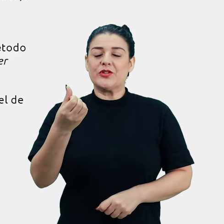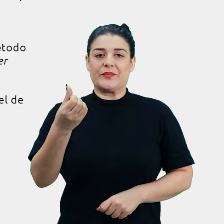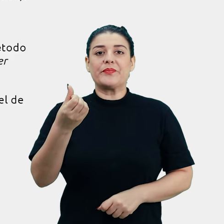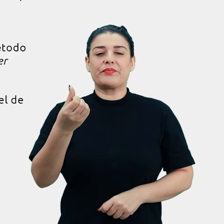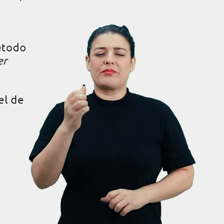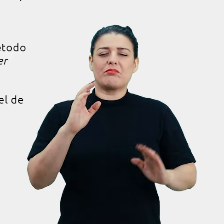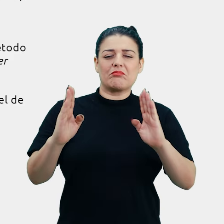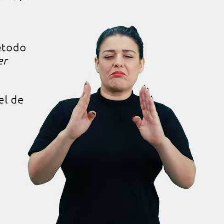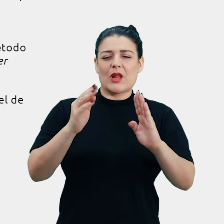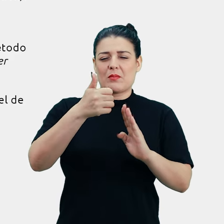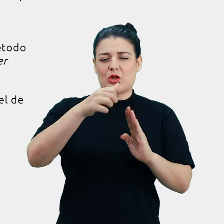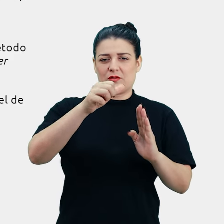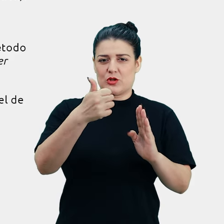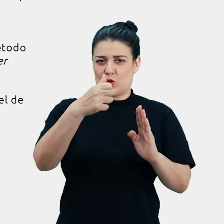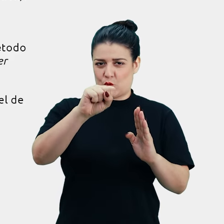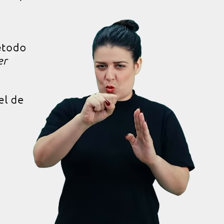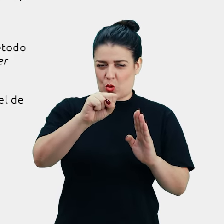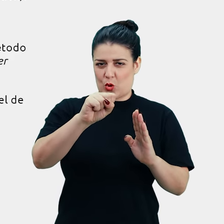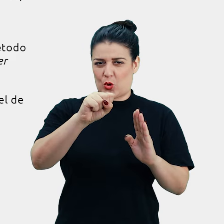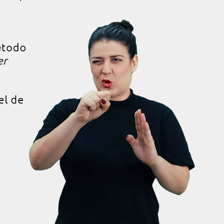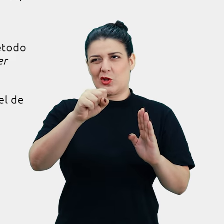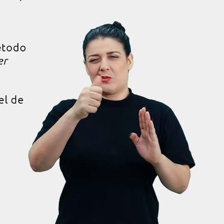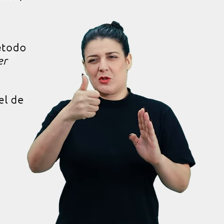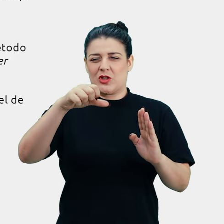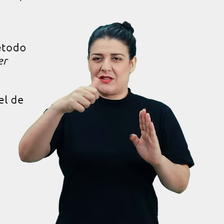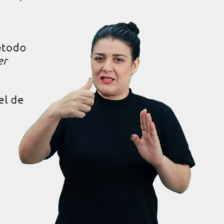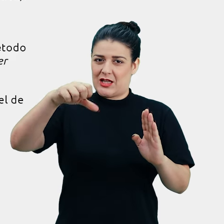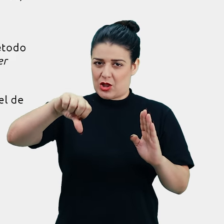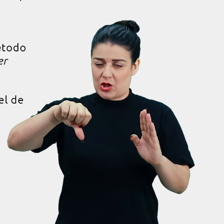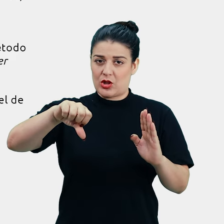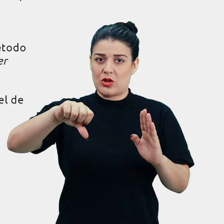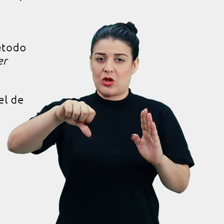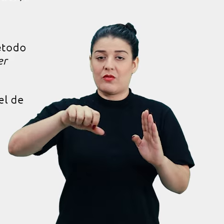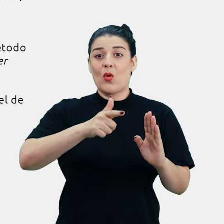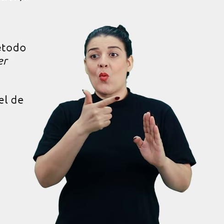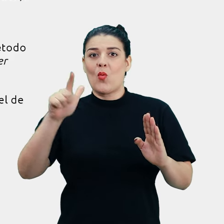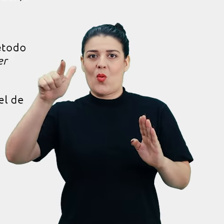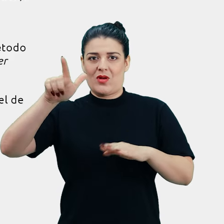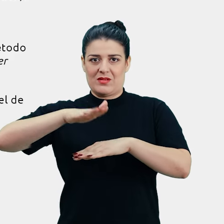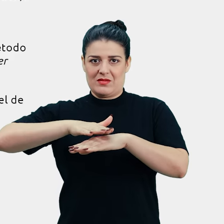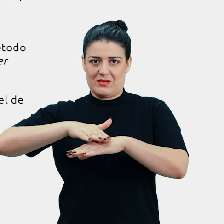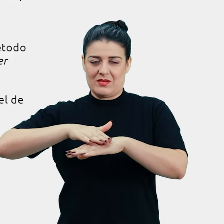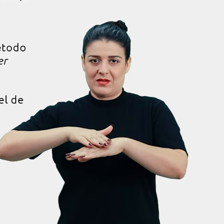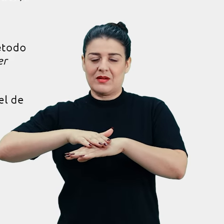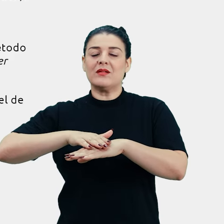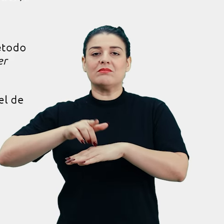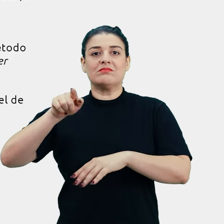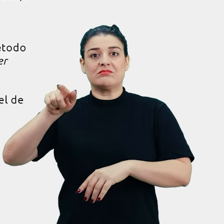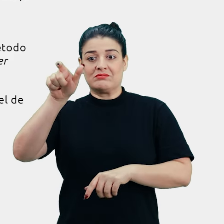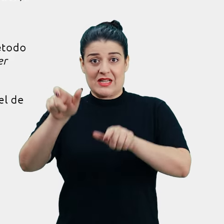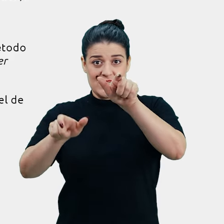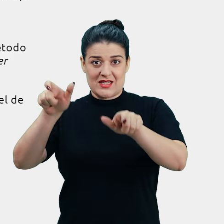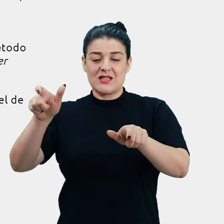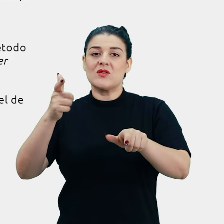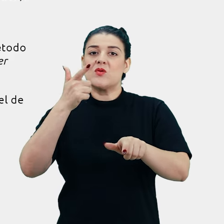entre 1918 e 1919, nós temos Dempster e Aston. O Dempster,